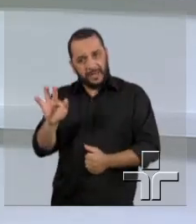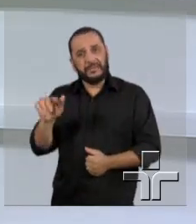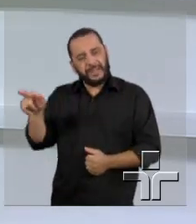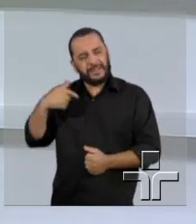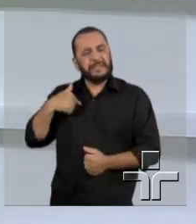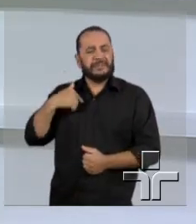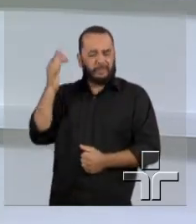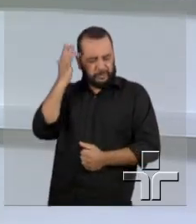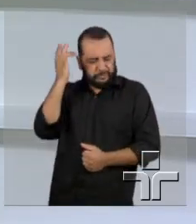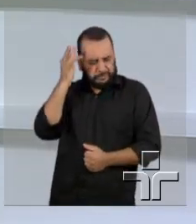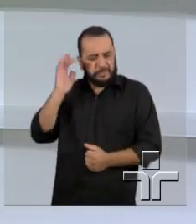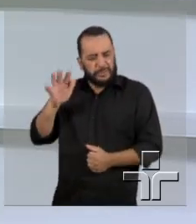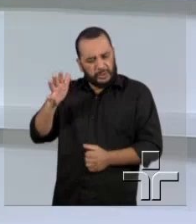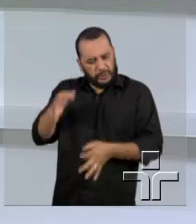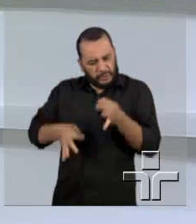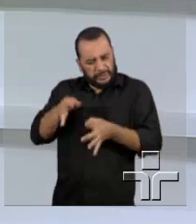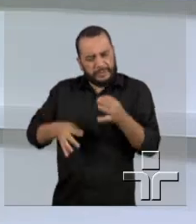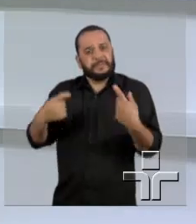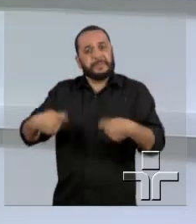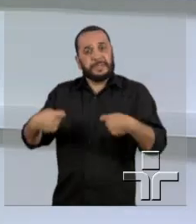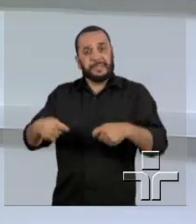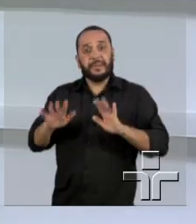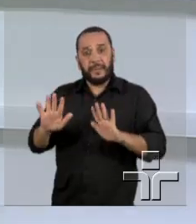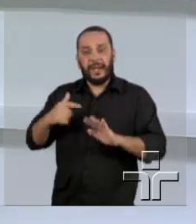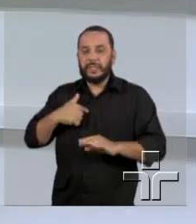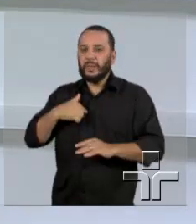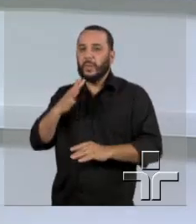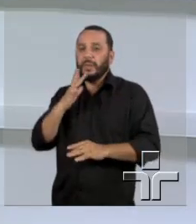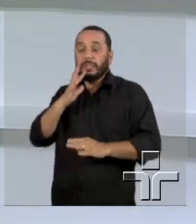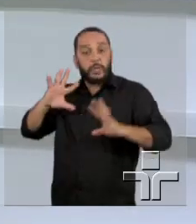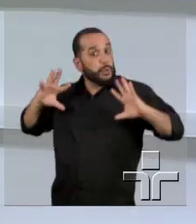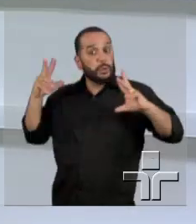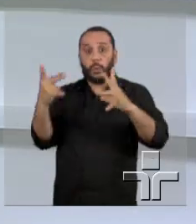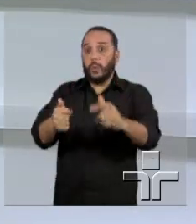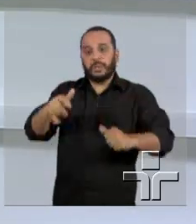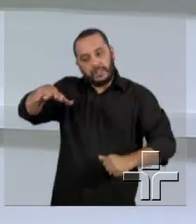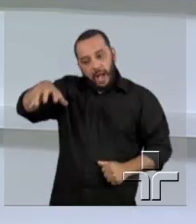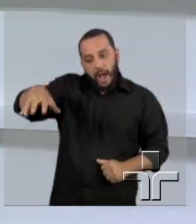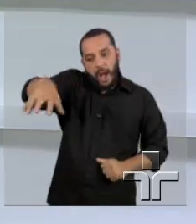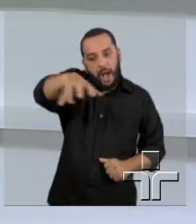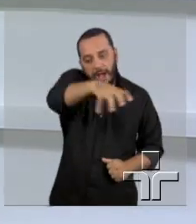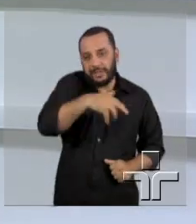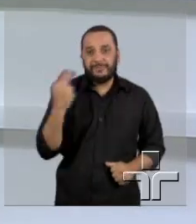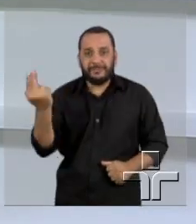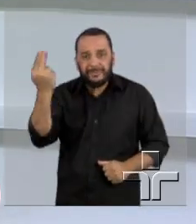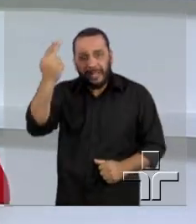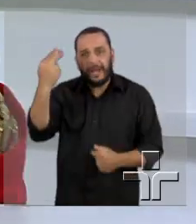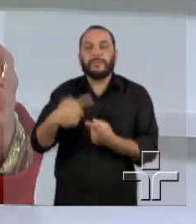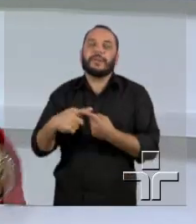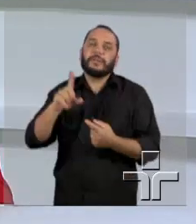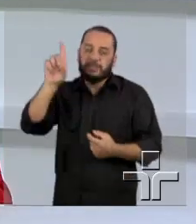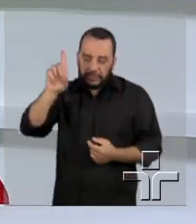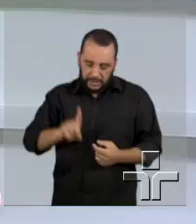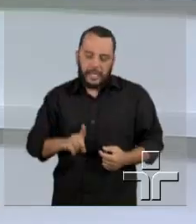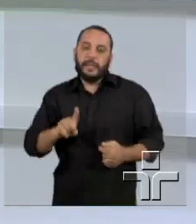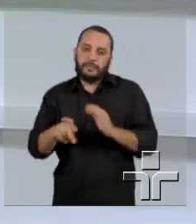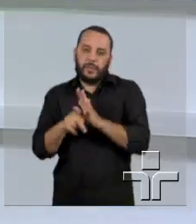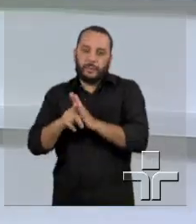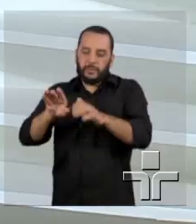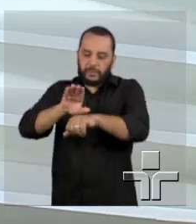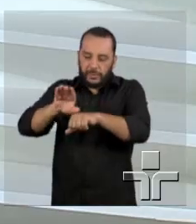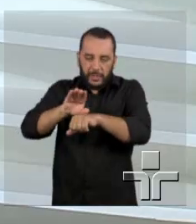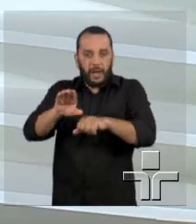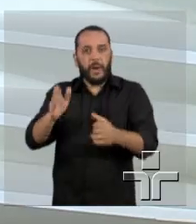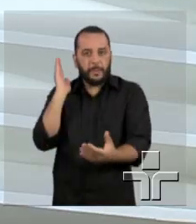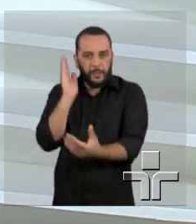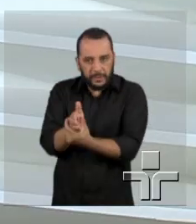mais evidente que não é possível dominar todas as áreas, porque o ministro do STF fala em direito constitucional, penal, processo penal, civil.